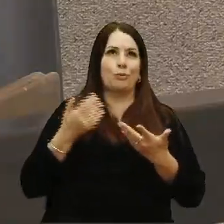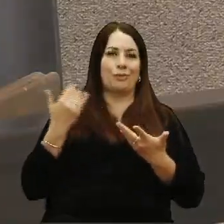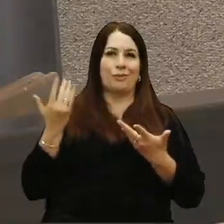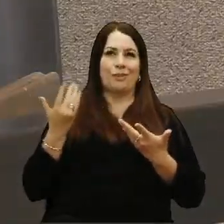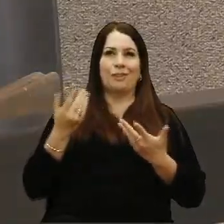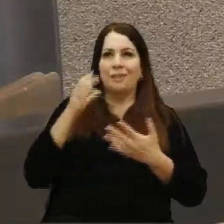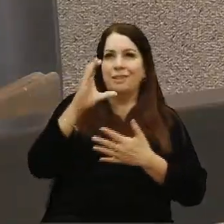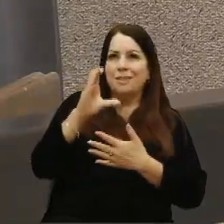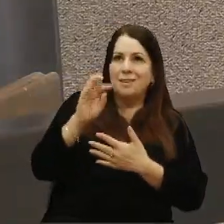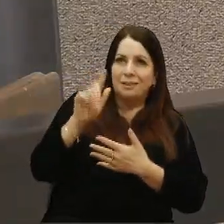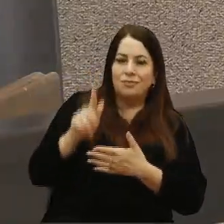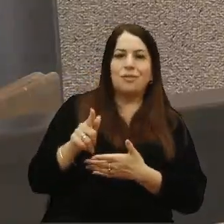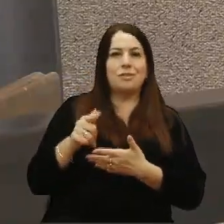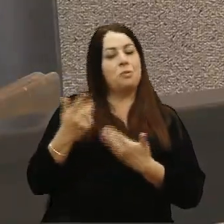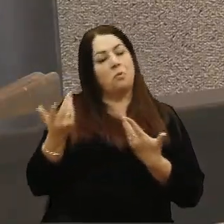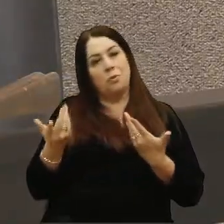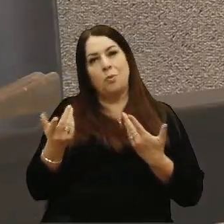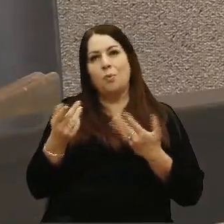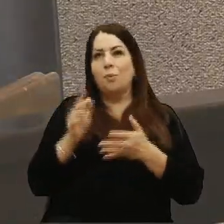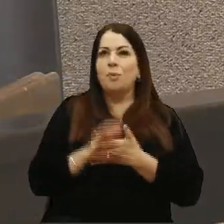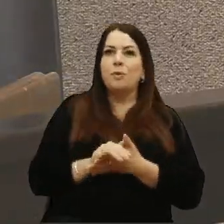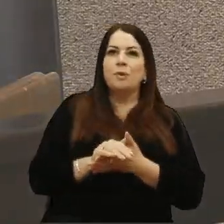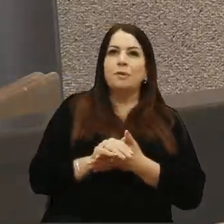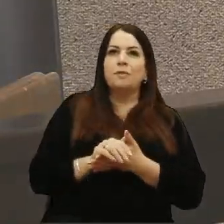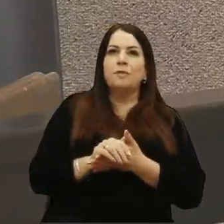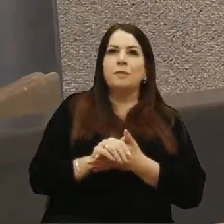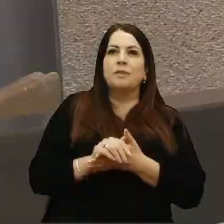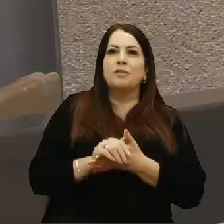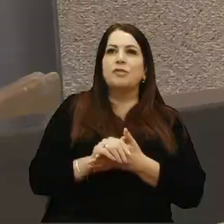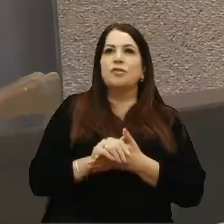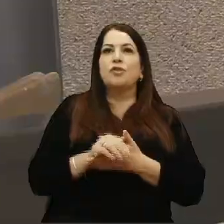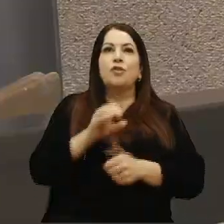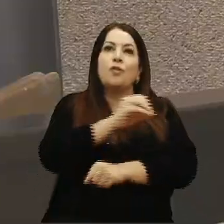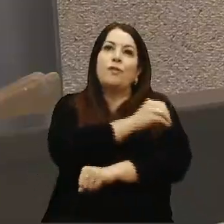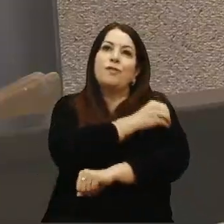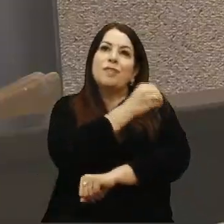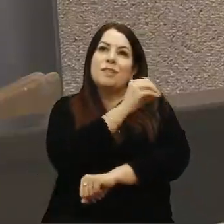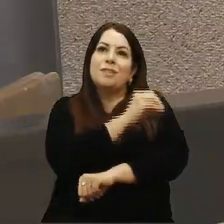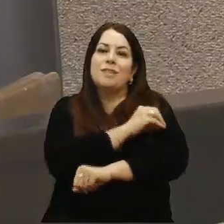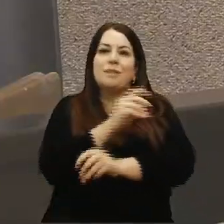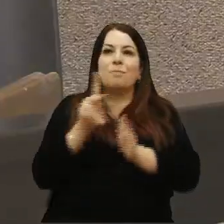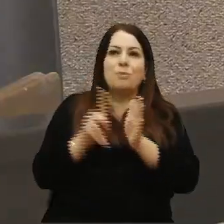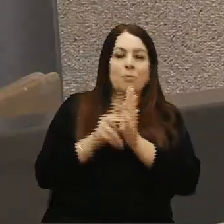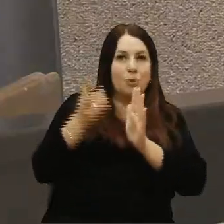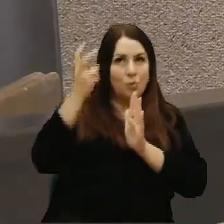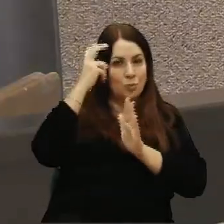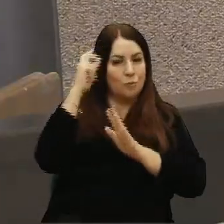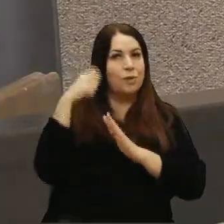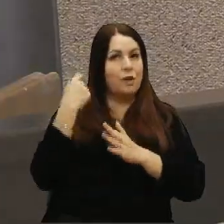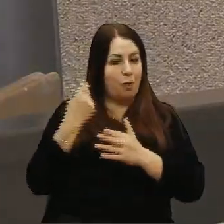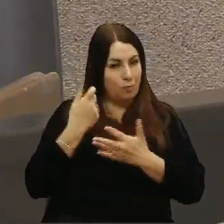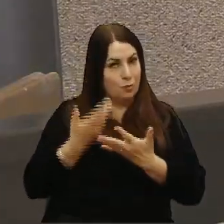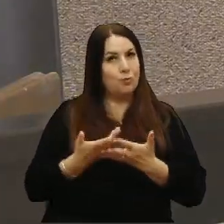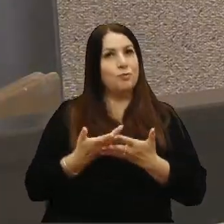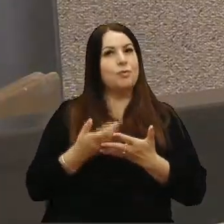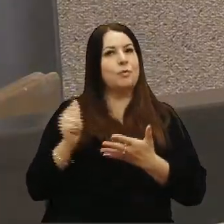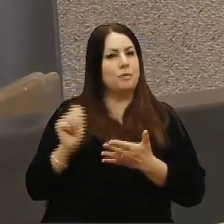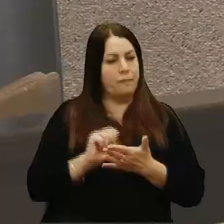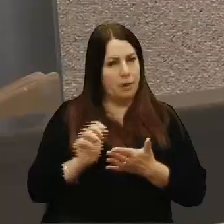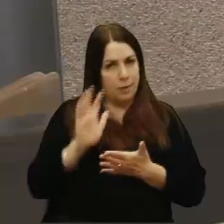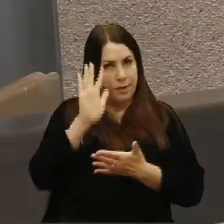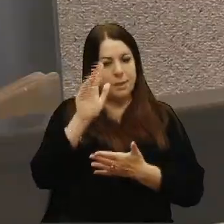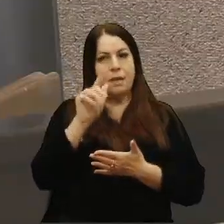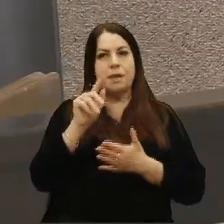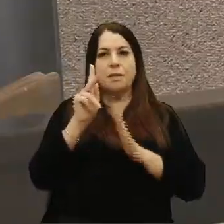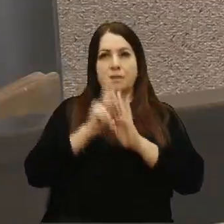de CTG ou simplesmente de oficinas da cultura gaúcha. Então, valorizar